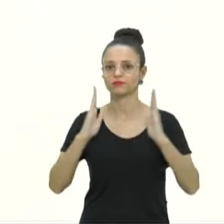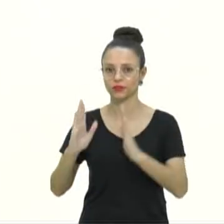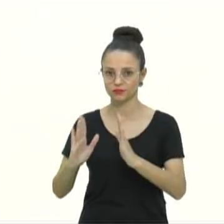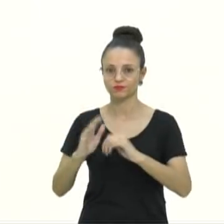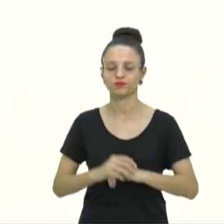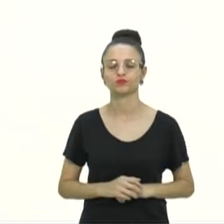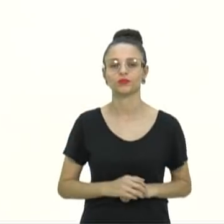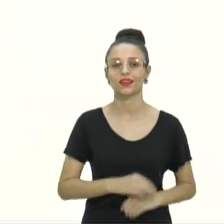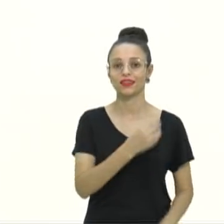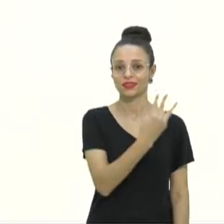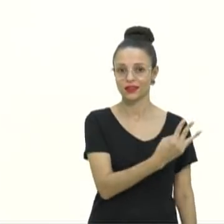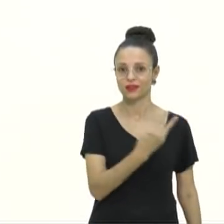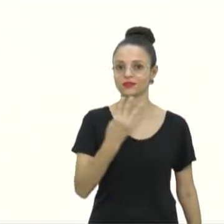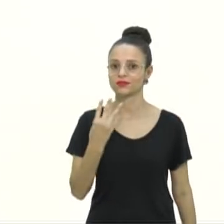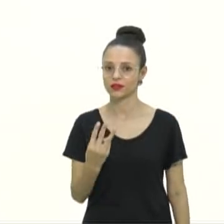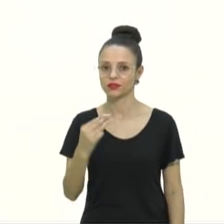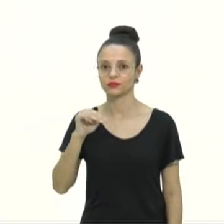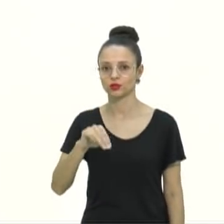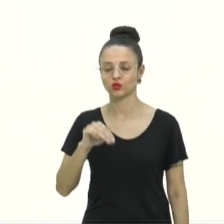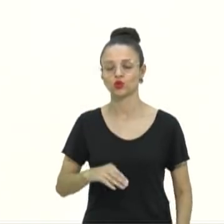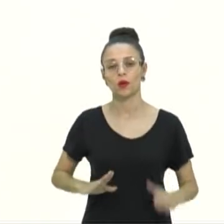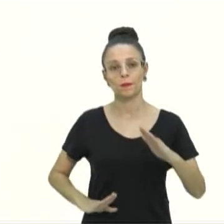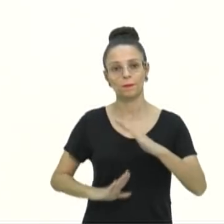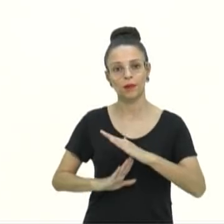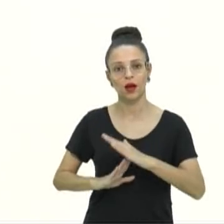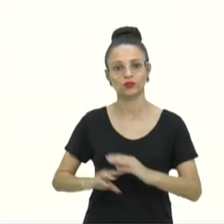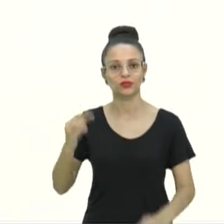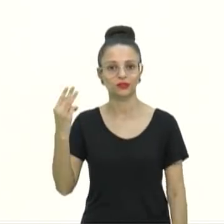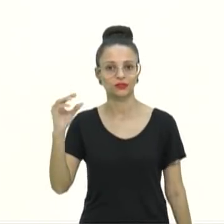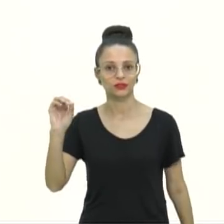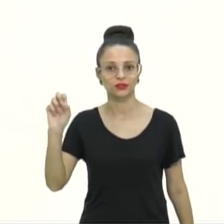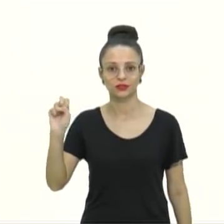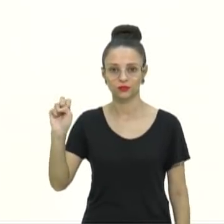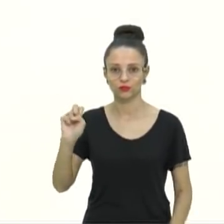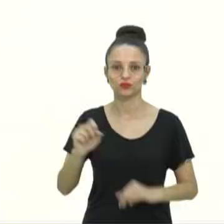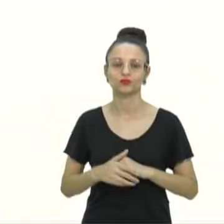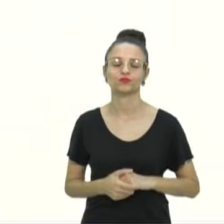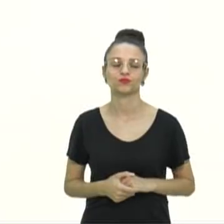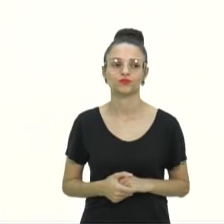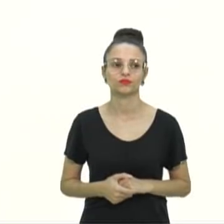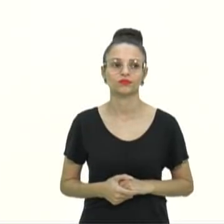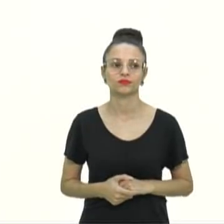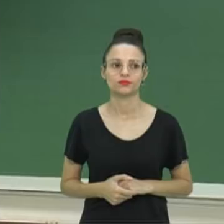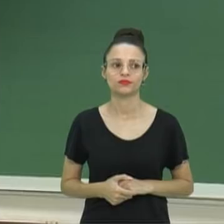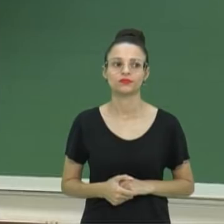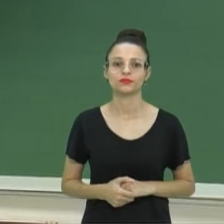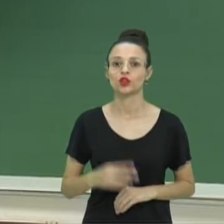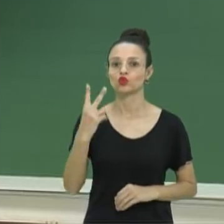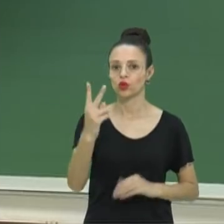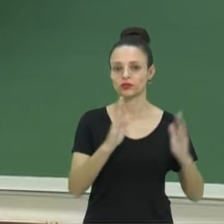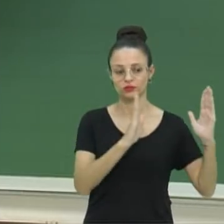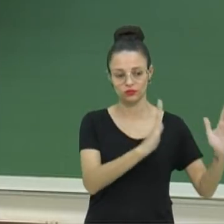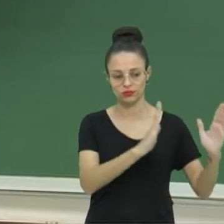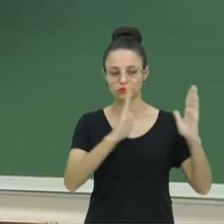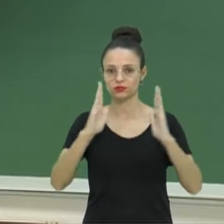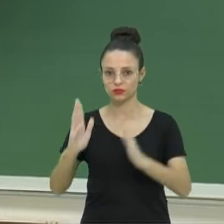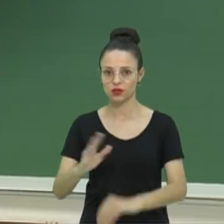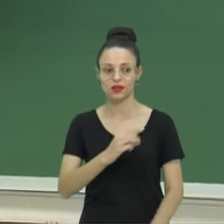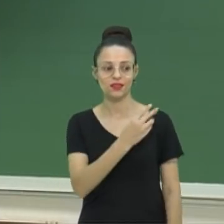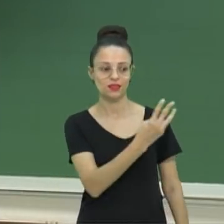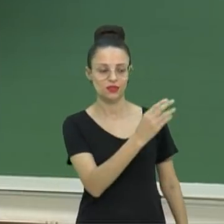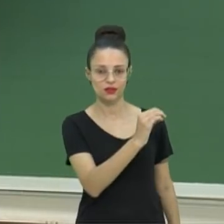né, de 3 minutos cada, com uma pausa de 30 segundos. Então, é essa a duração, né? Então, são 2 rounds de